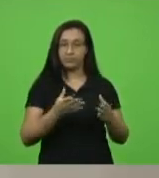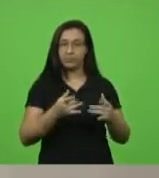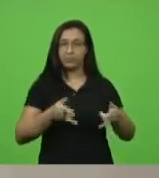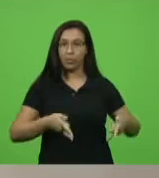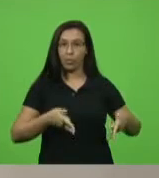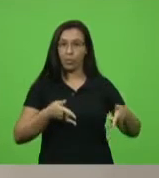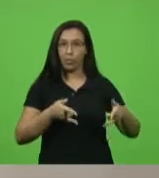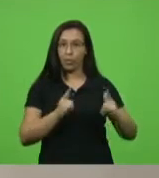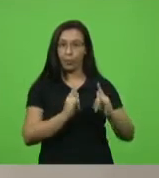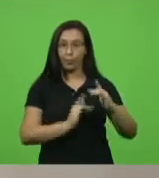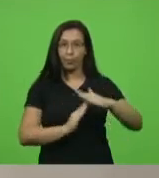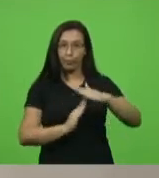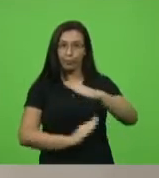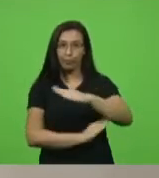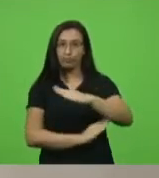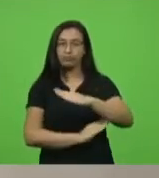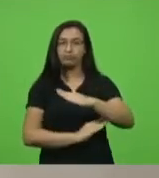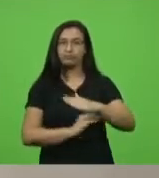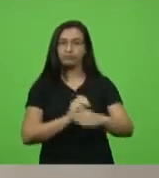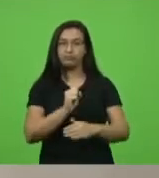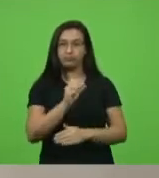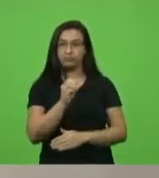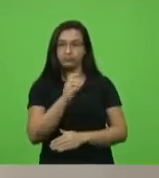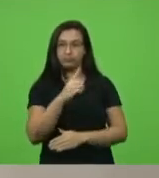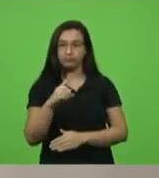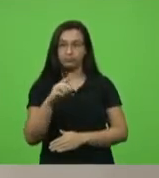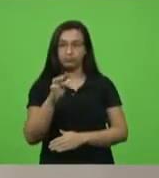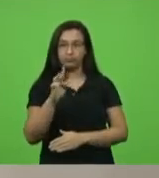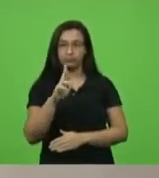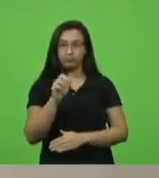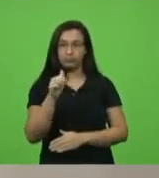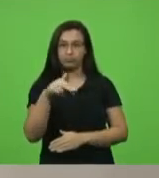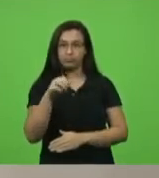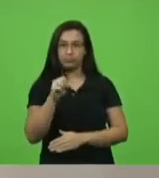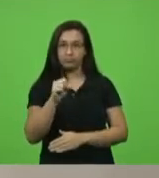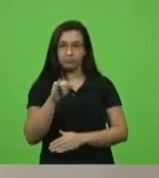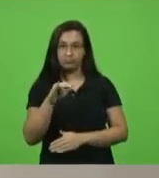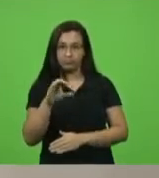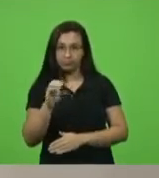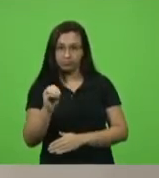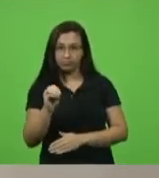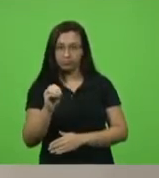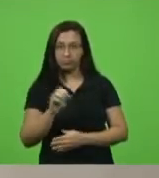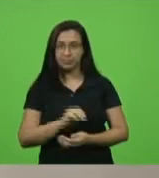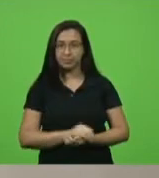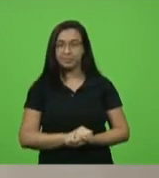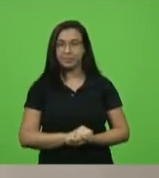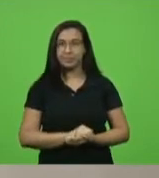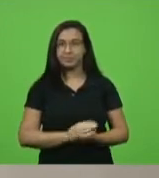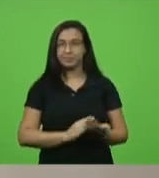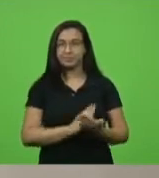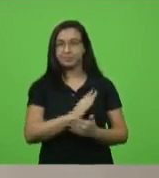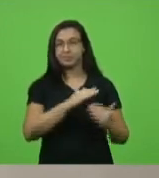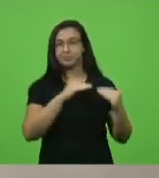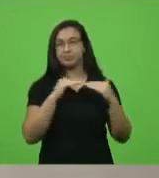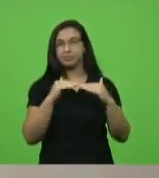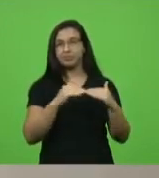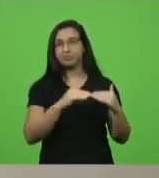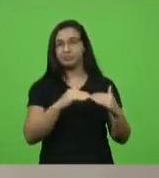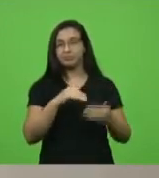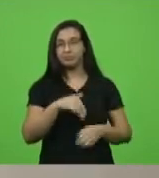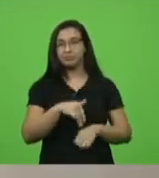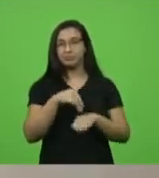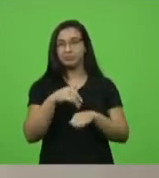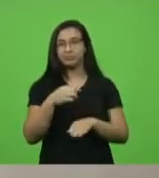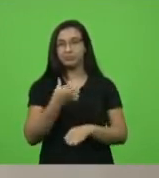discussão. Não havendo quem queira discutir, em votação, deputados que aprovam, permaneçam como se encontra. Aprovado por unanimidade, moções,